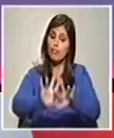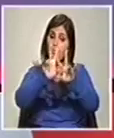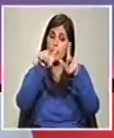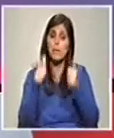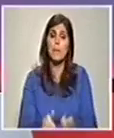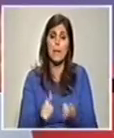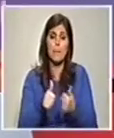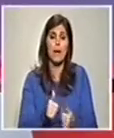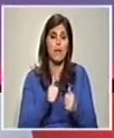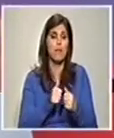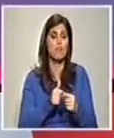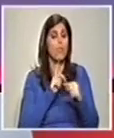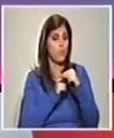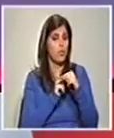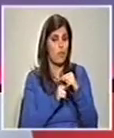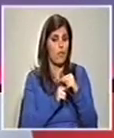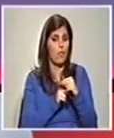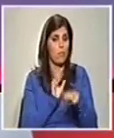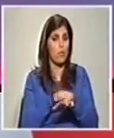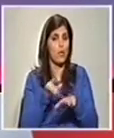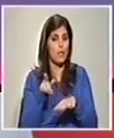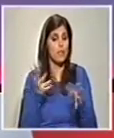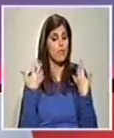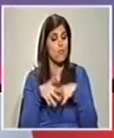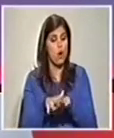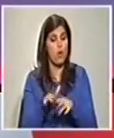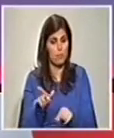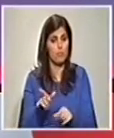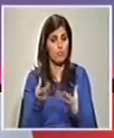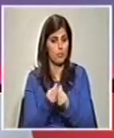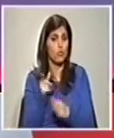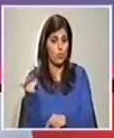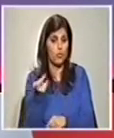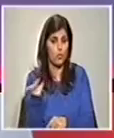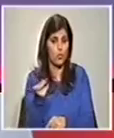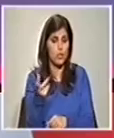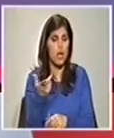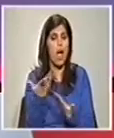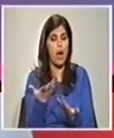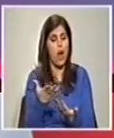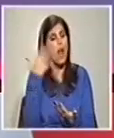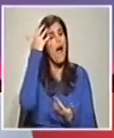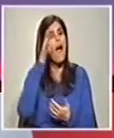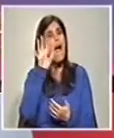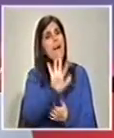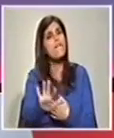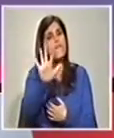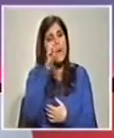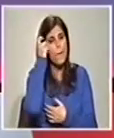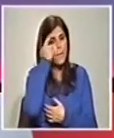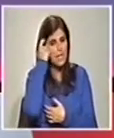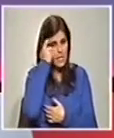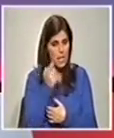forma positiva e por isso mesmo convergiu. Agora, obviamente que a maneira de pensar, e a maneira